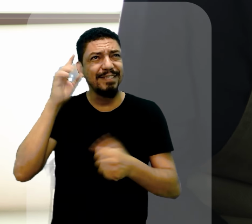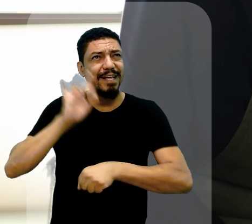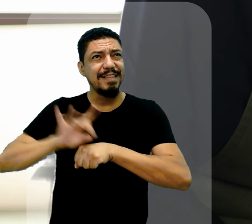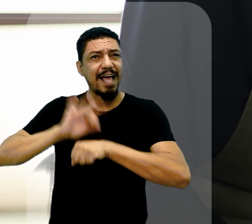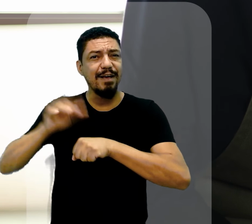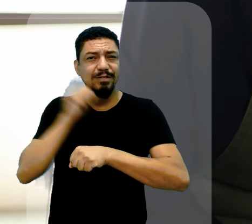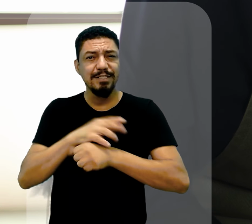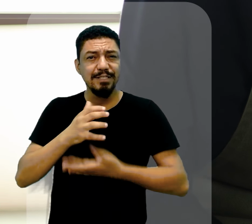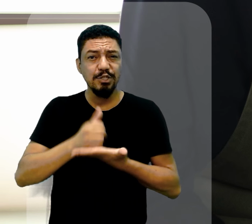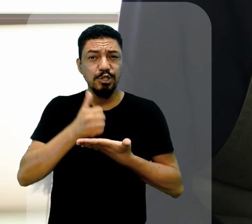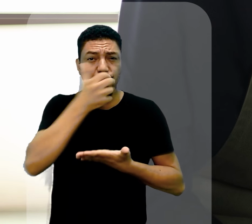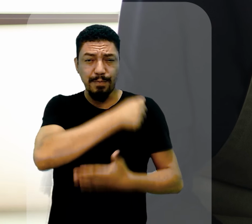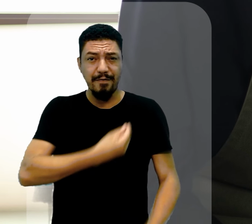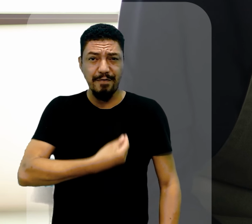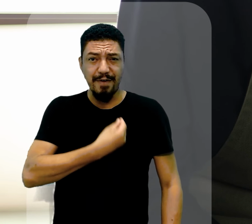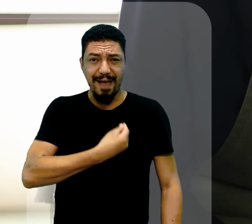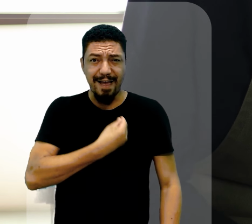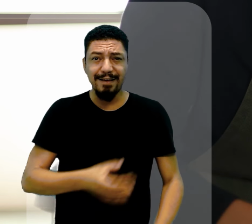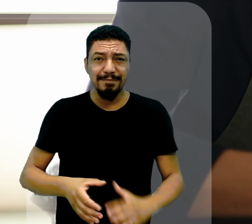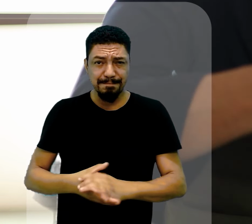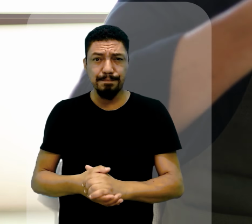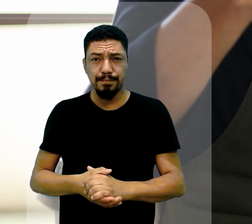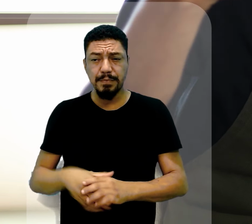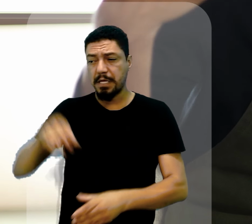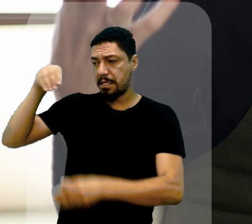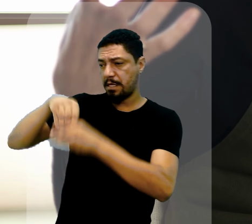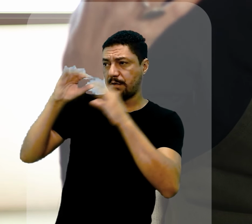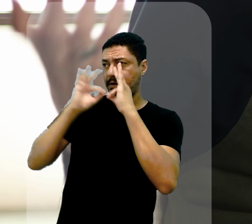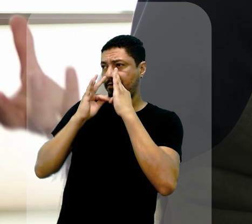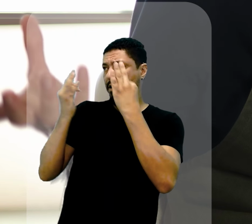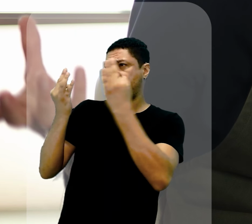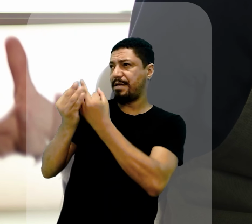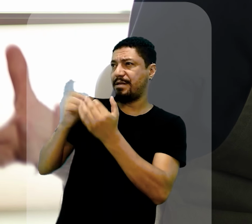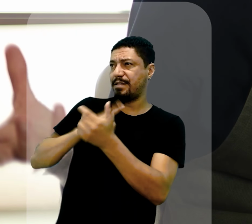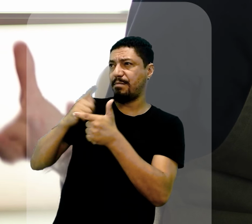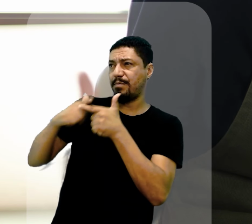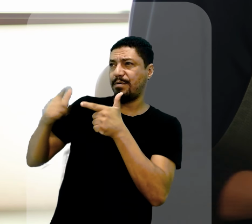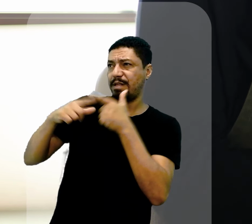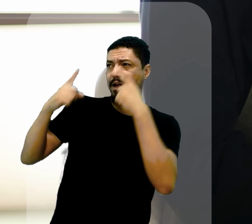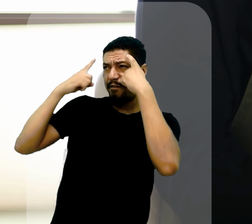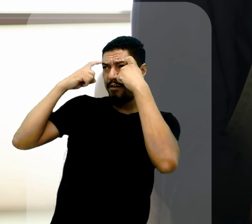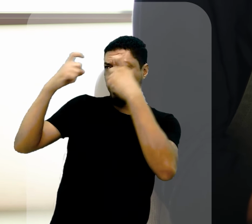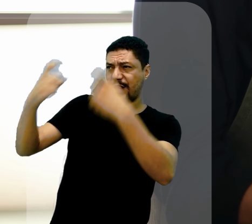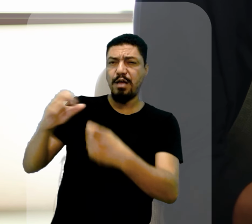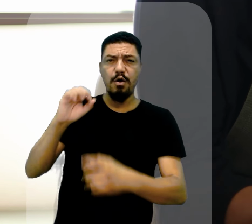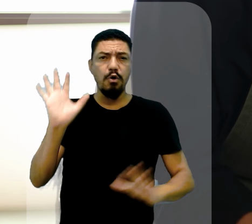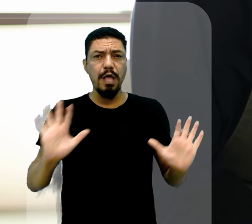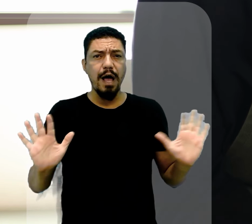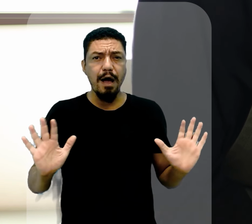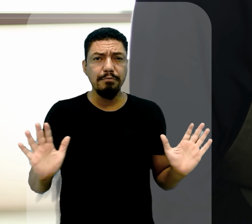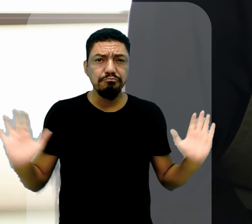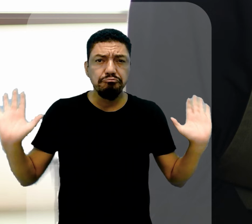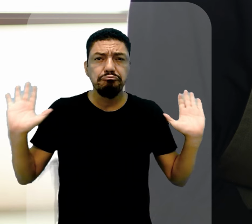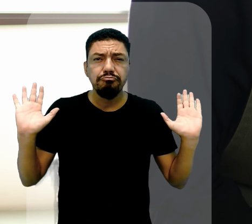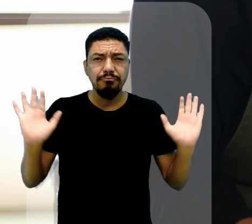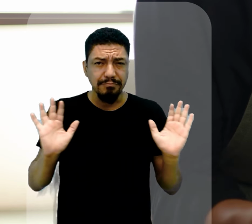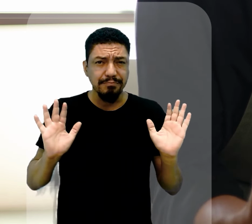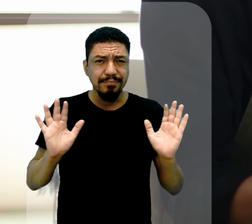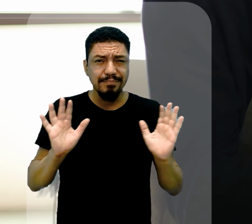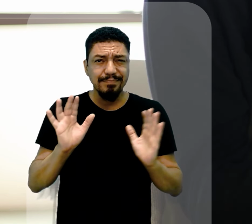técnicas de sobrevivência, seja numa família com questões de violência doméstica ou não,